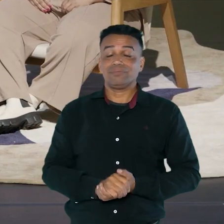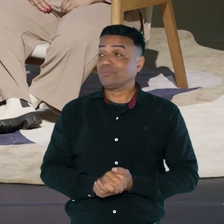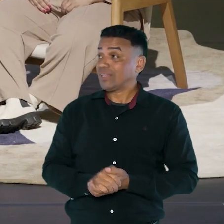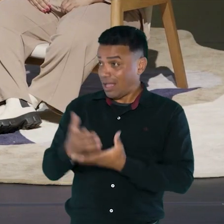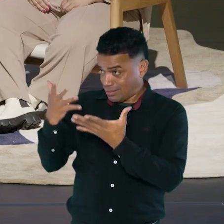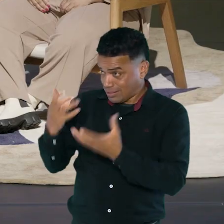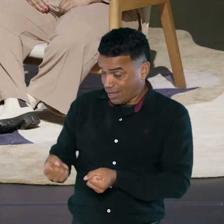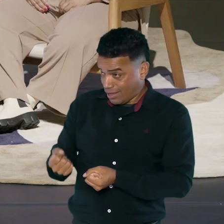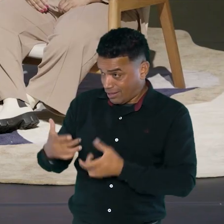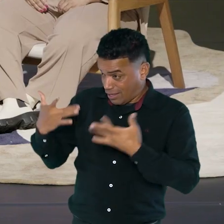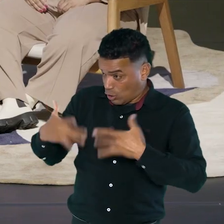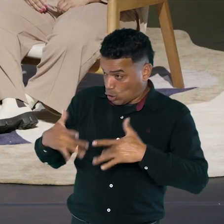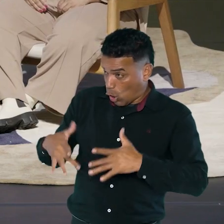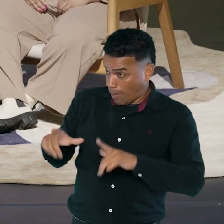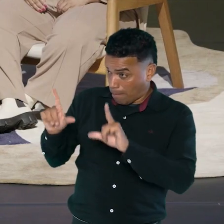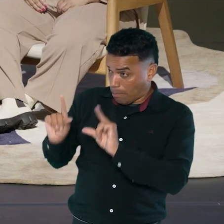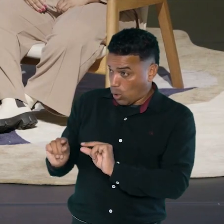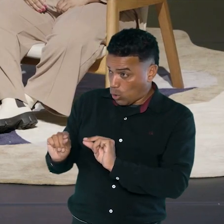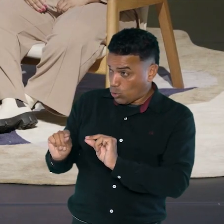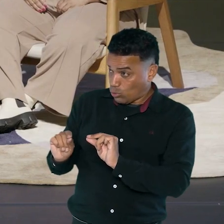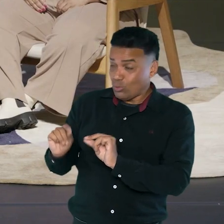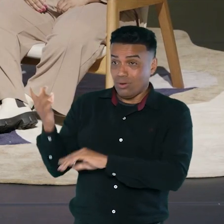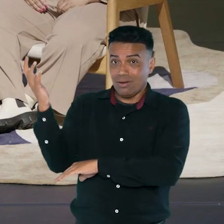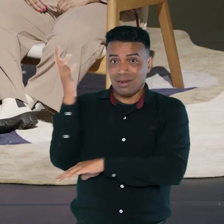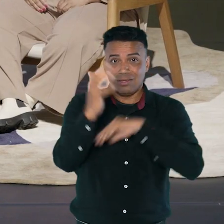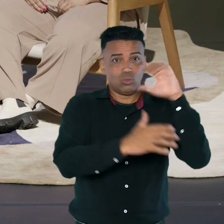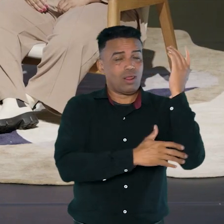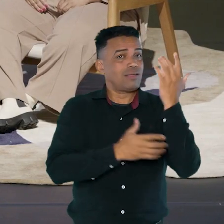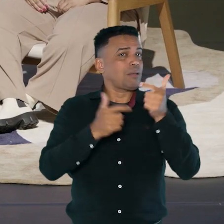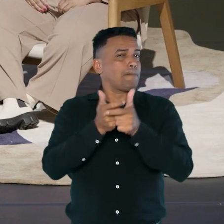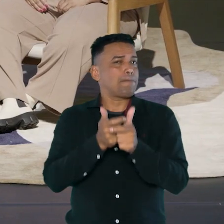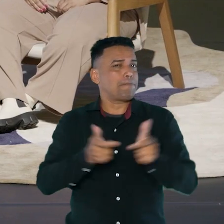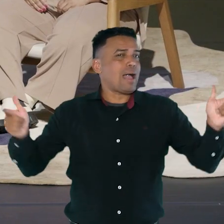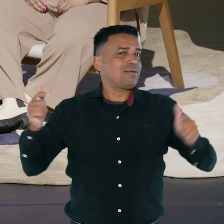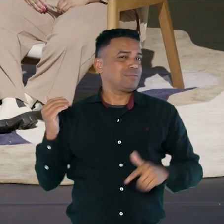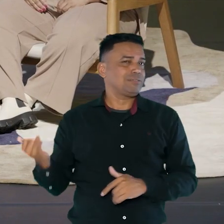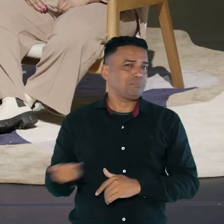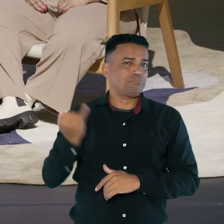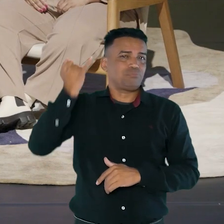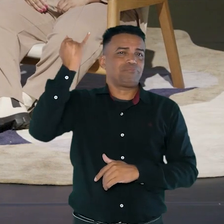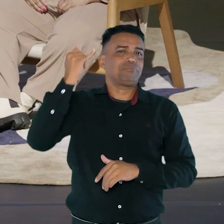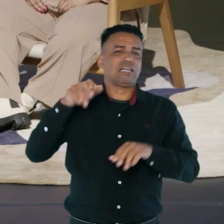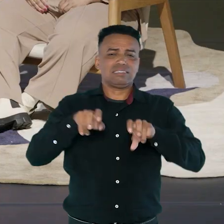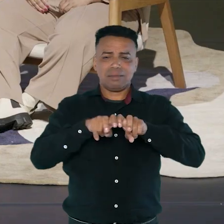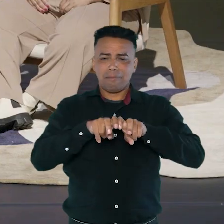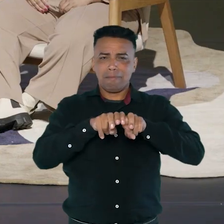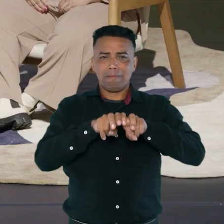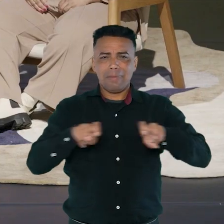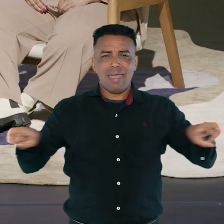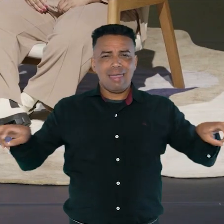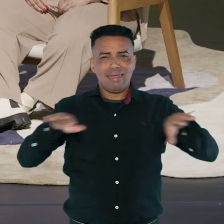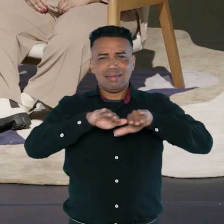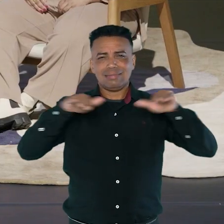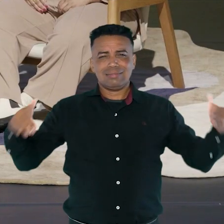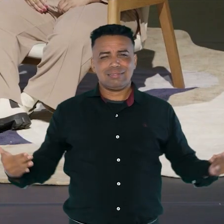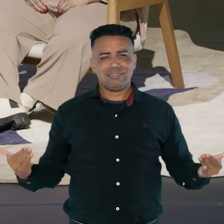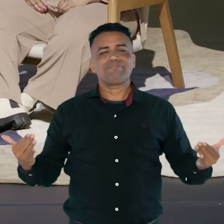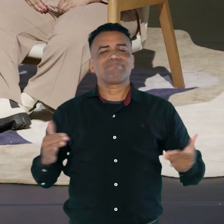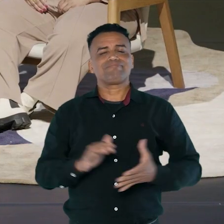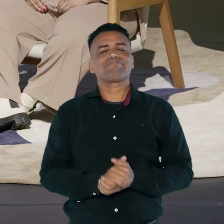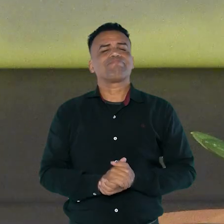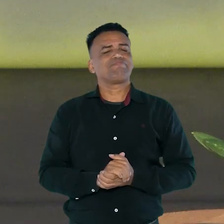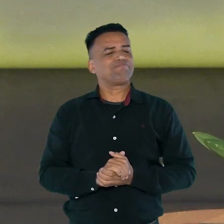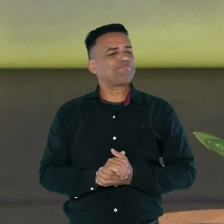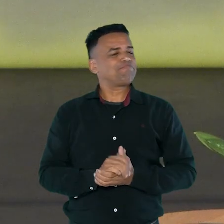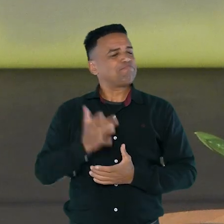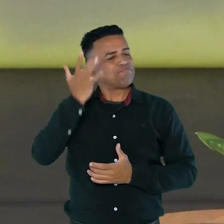Aceita que dói menos e natureza acima de tudo. Muitos bons slogans a gente tem aqui nessa mesa. E aí, eu queria